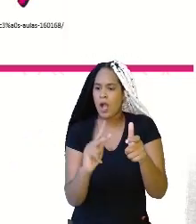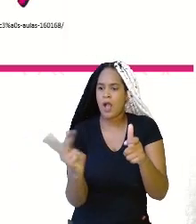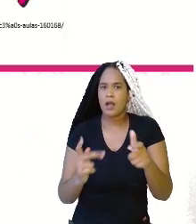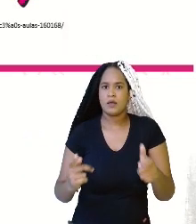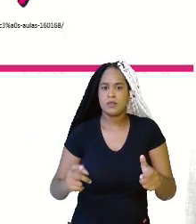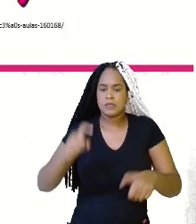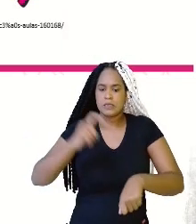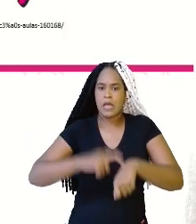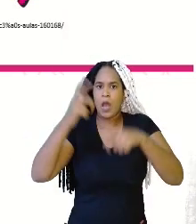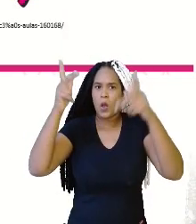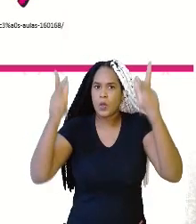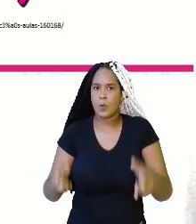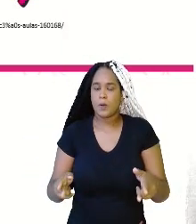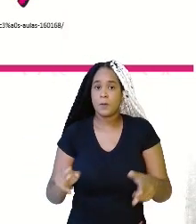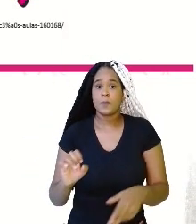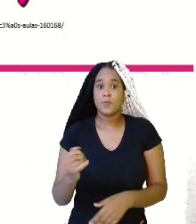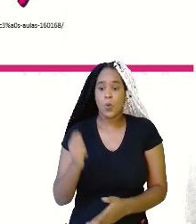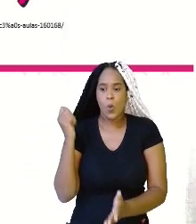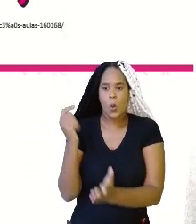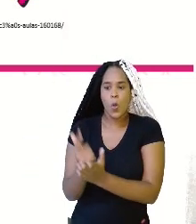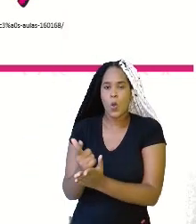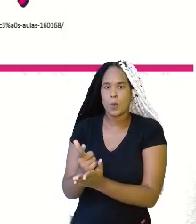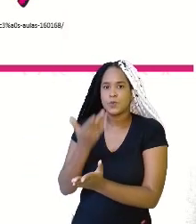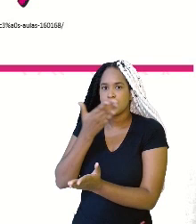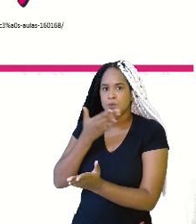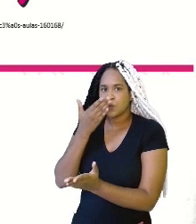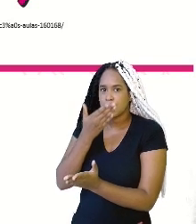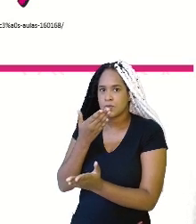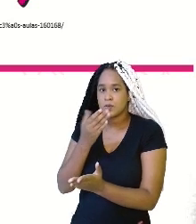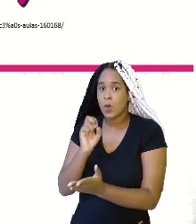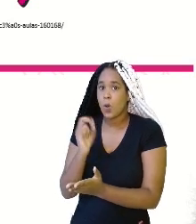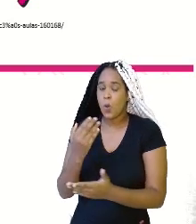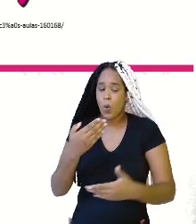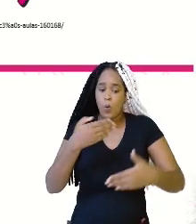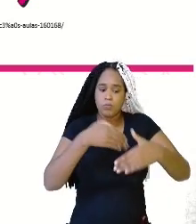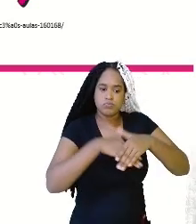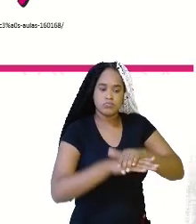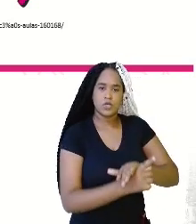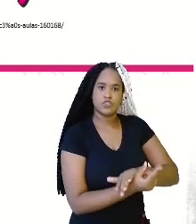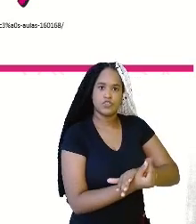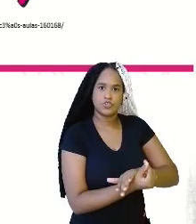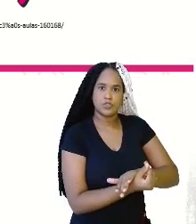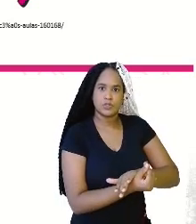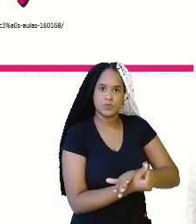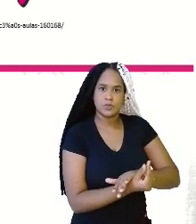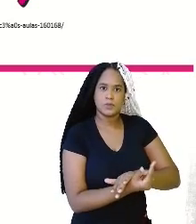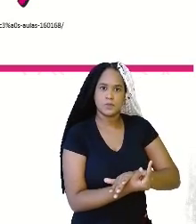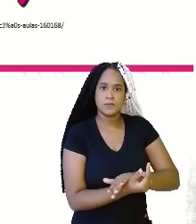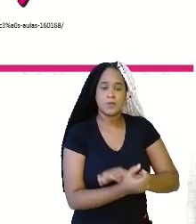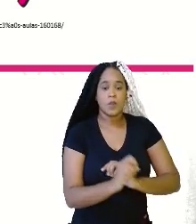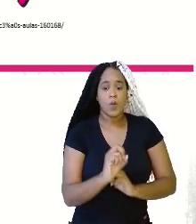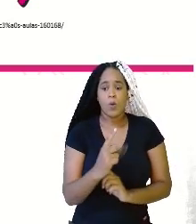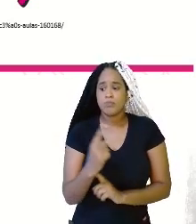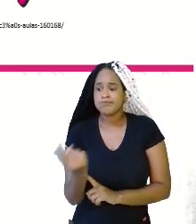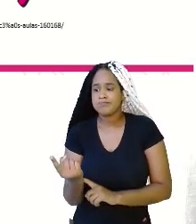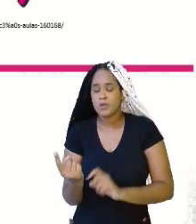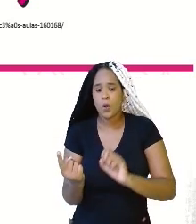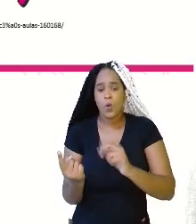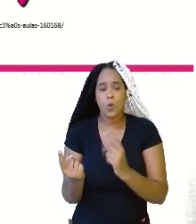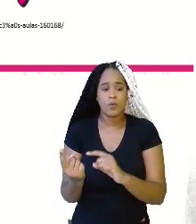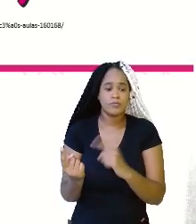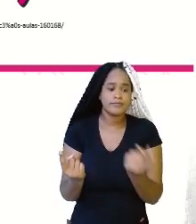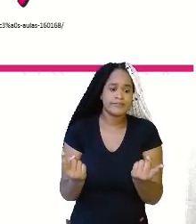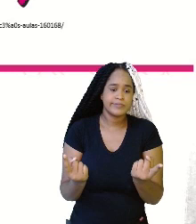não guardo o dinheiro. Ou isto ou aquilo, ou isto ou aquilo. E